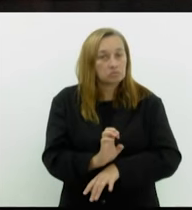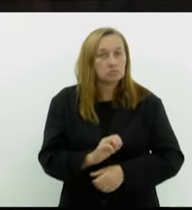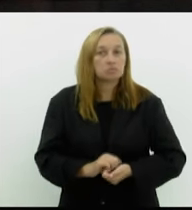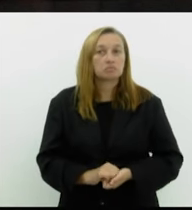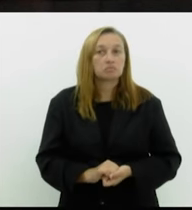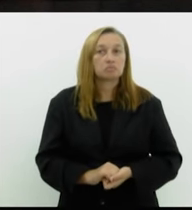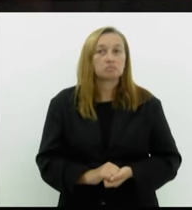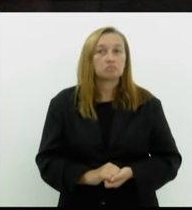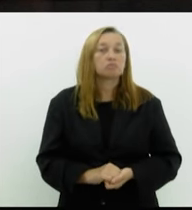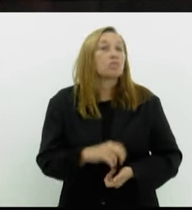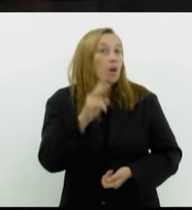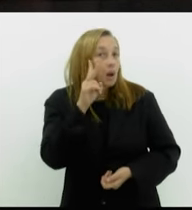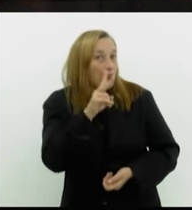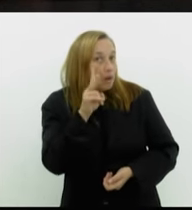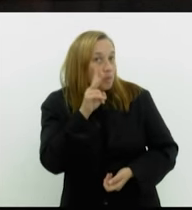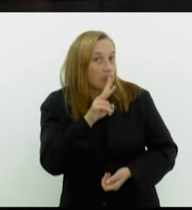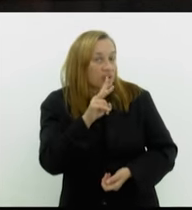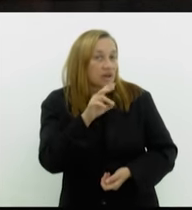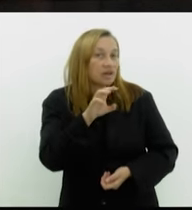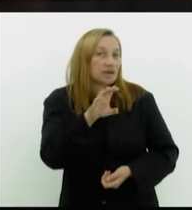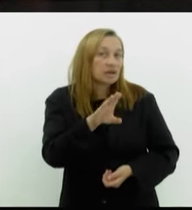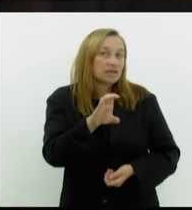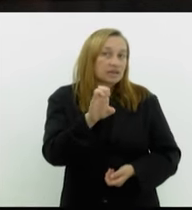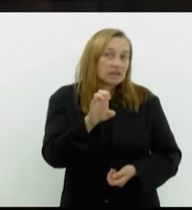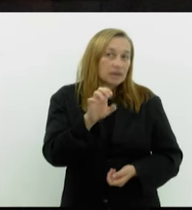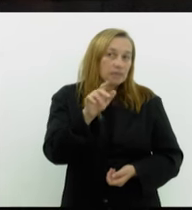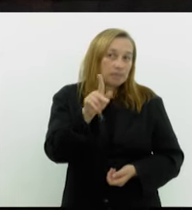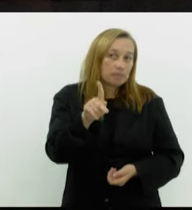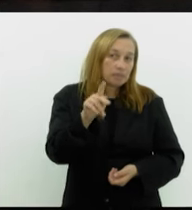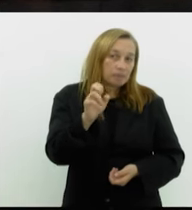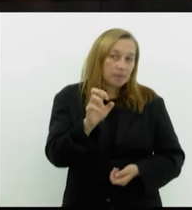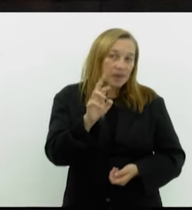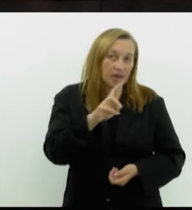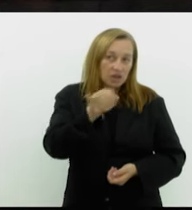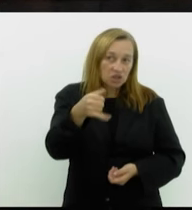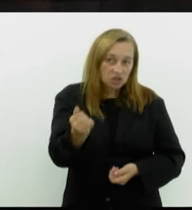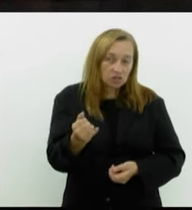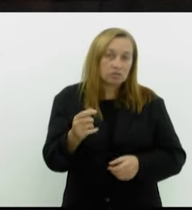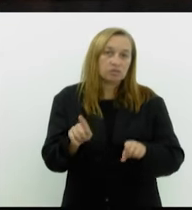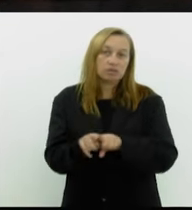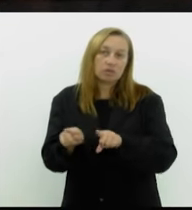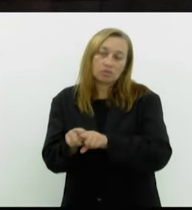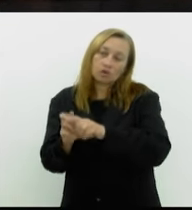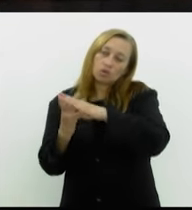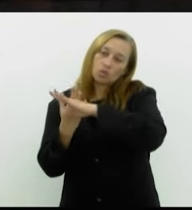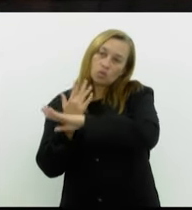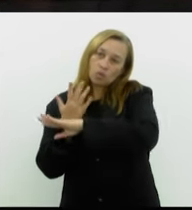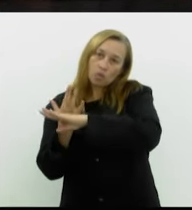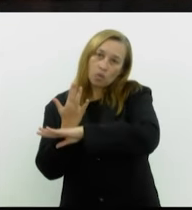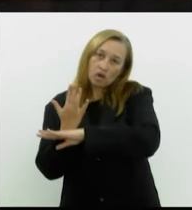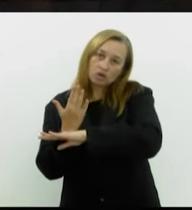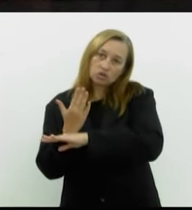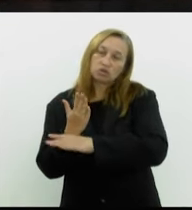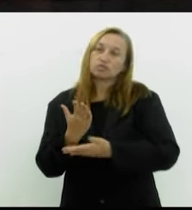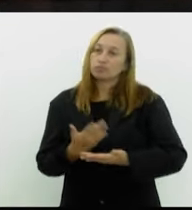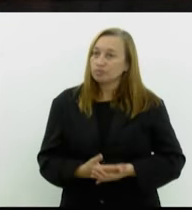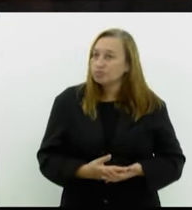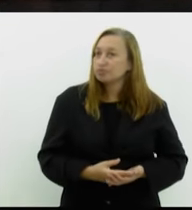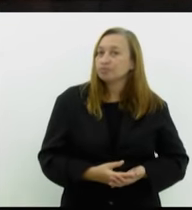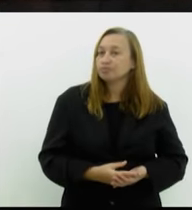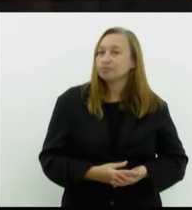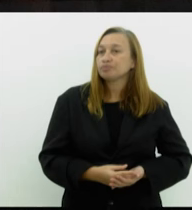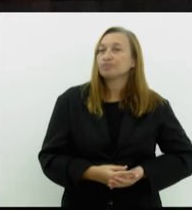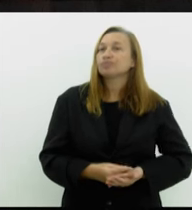que a senhora há de lembrar, da CEPERJ e da UERJ, com os desvios de